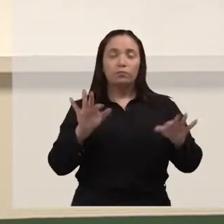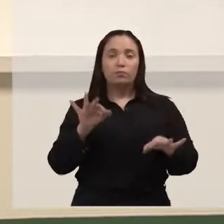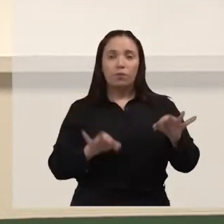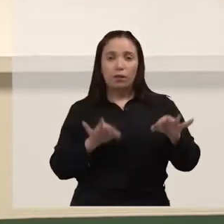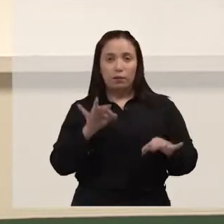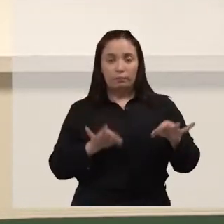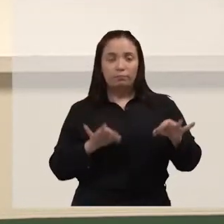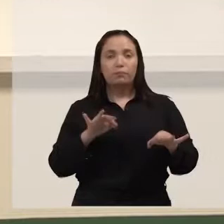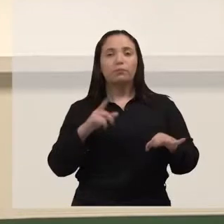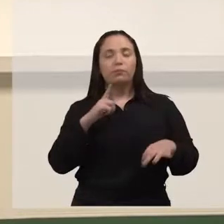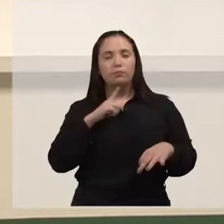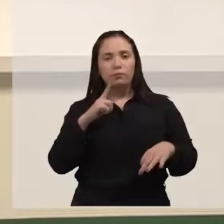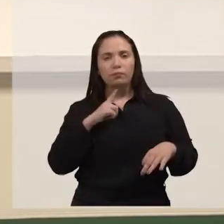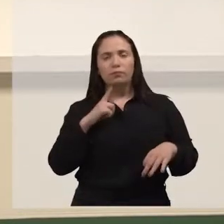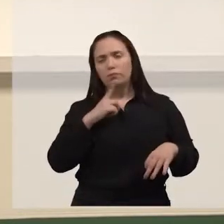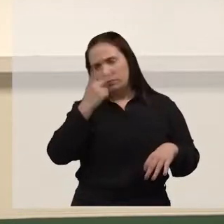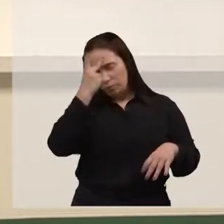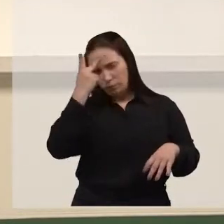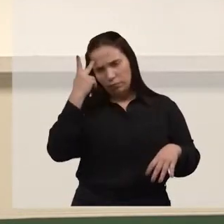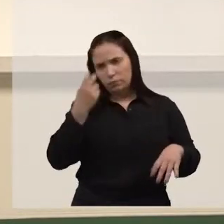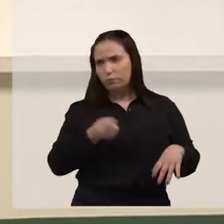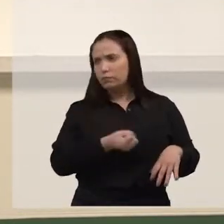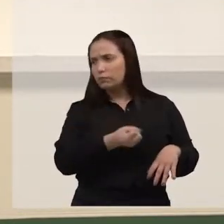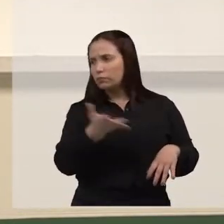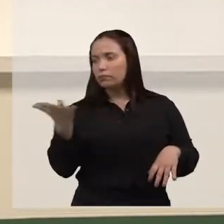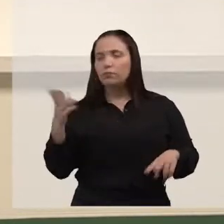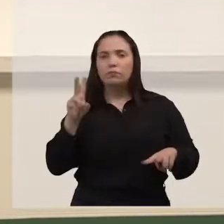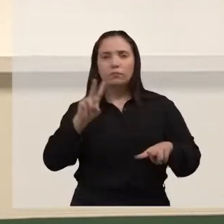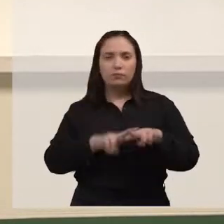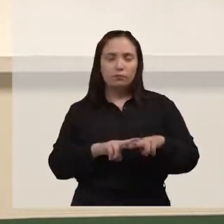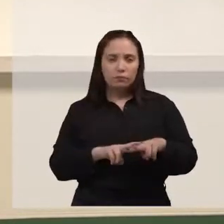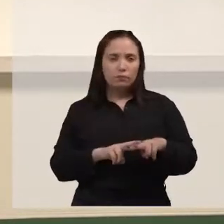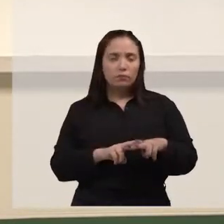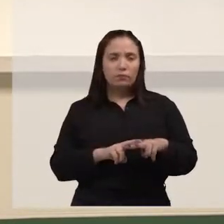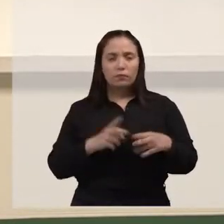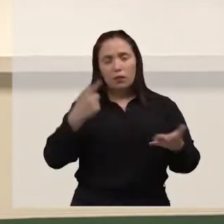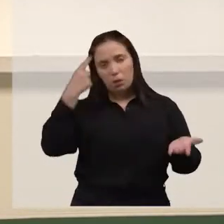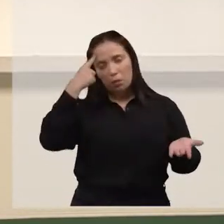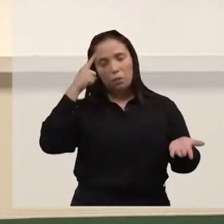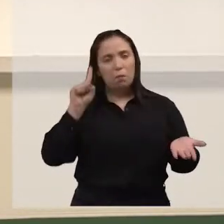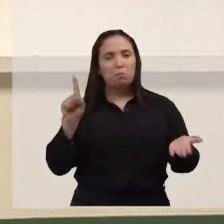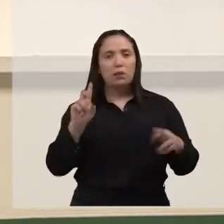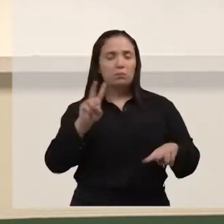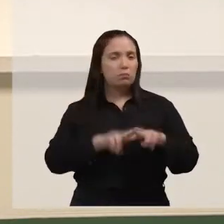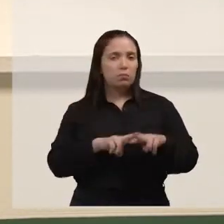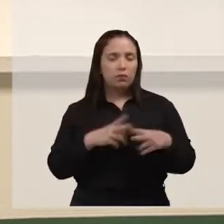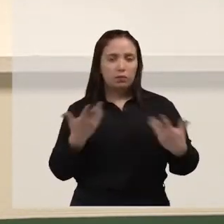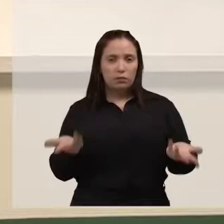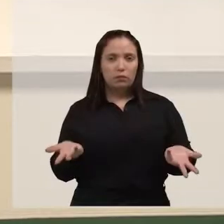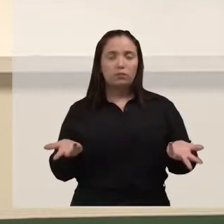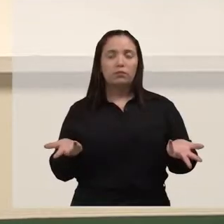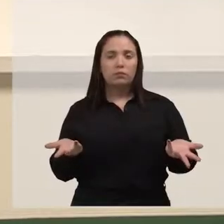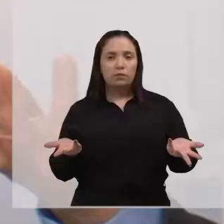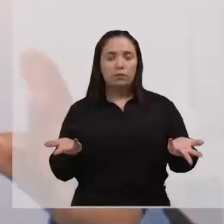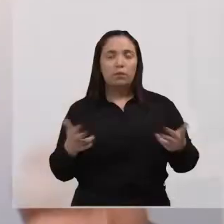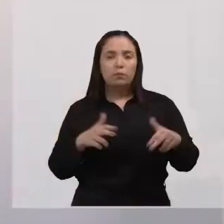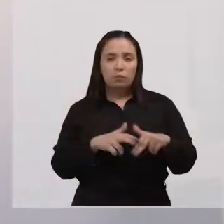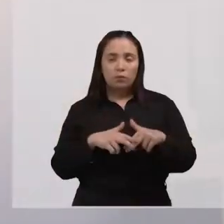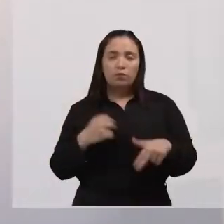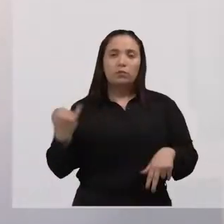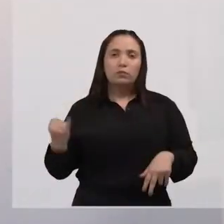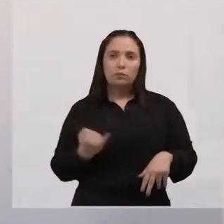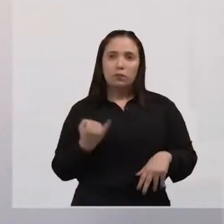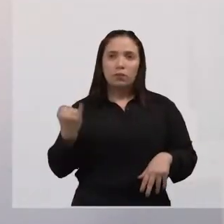ele foi atingido. Mas várias pessoas foram presas ao redor dele. E jamais se imaginou que poderia ser preso. Então, presidente de partidos. Por isso que você